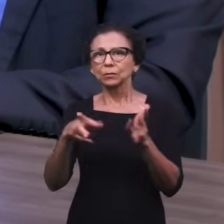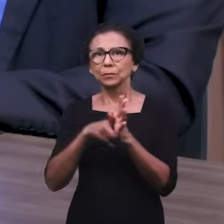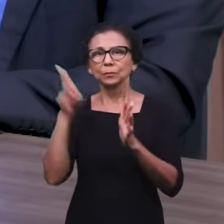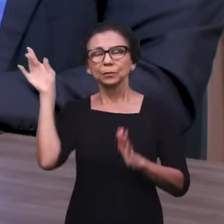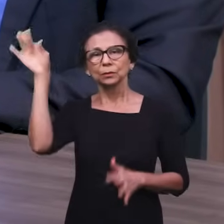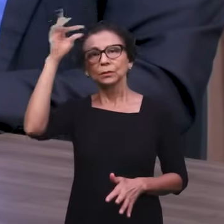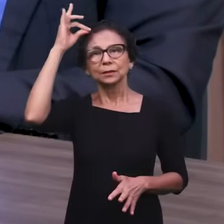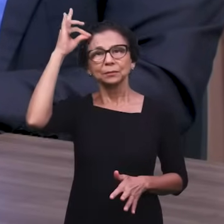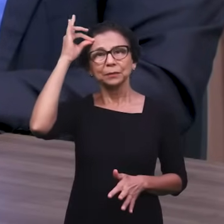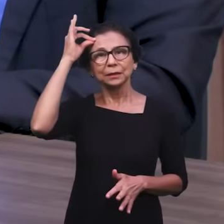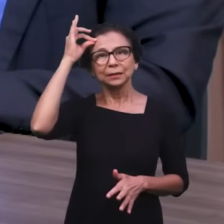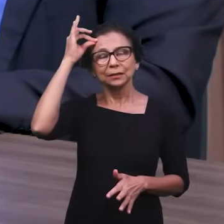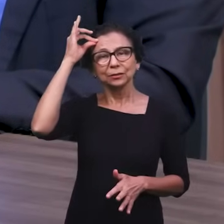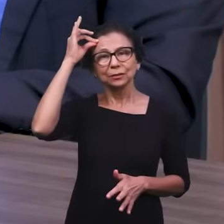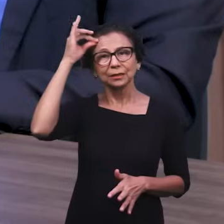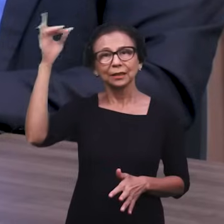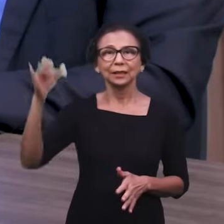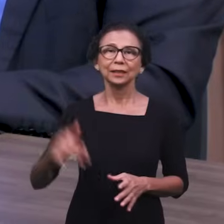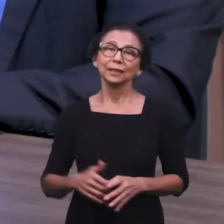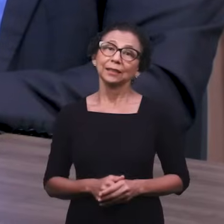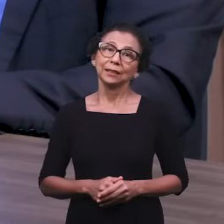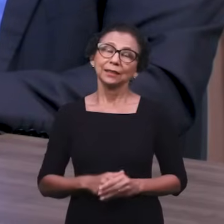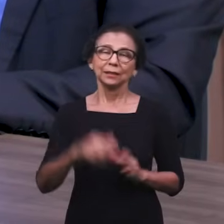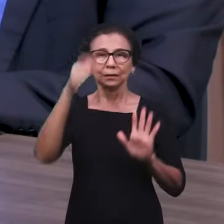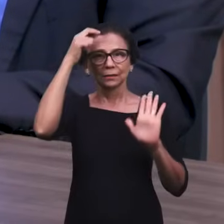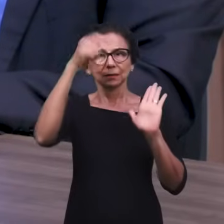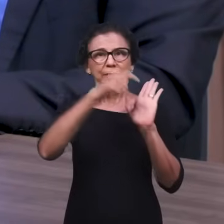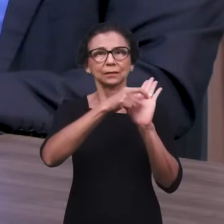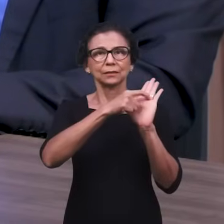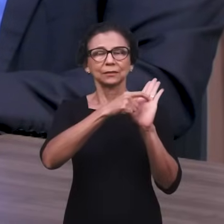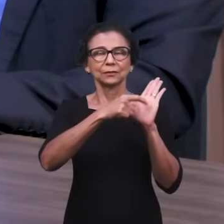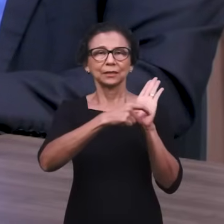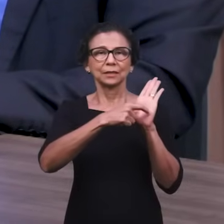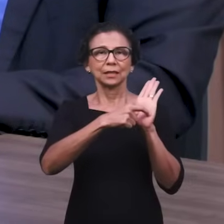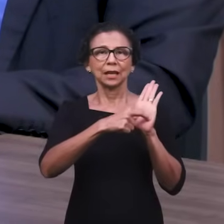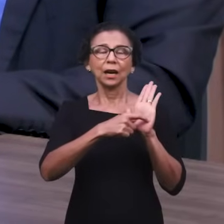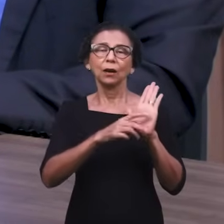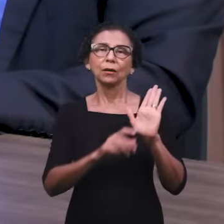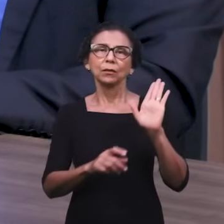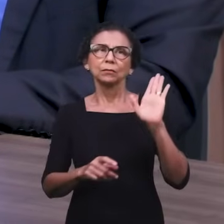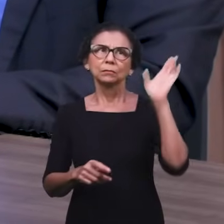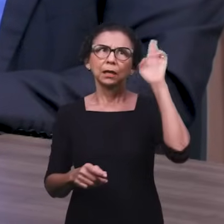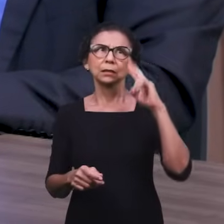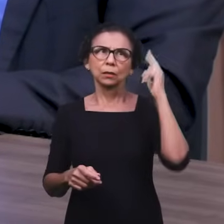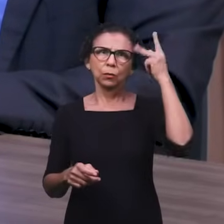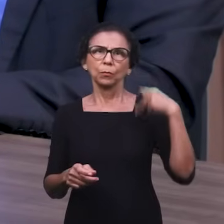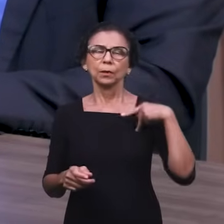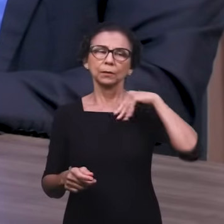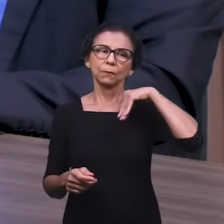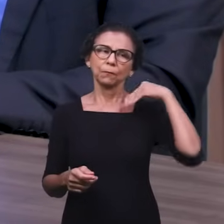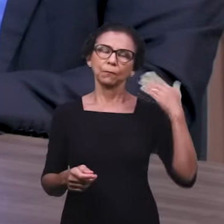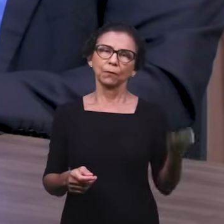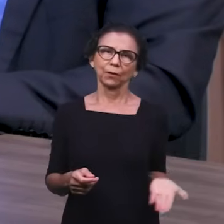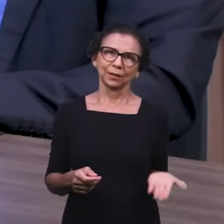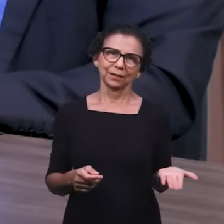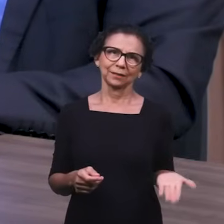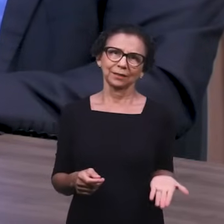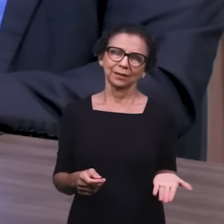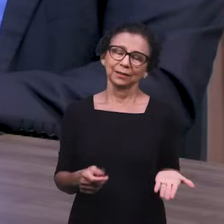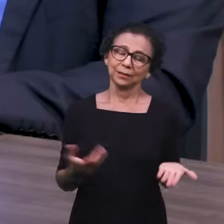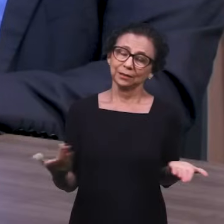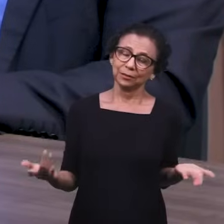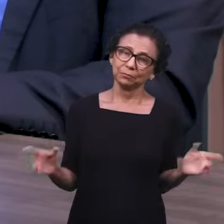em função da razão humana, ela nunca vai alcançar. Isso. A gente só alcança pelo Espírito Santo. Então, essa questão